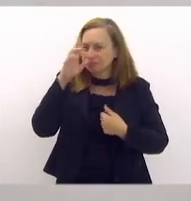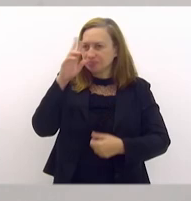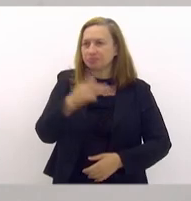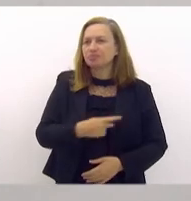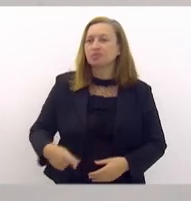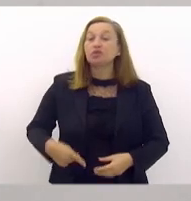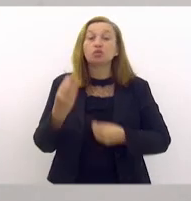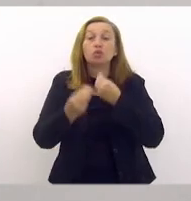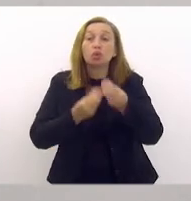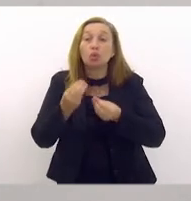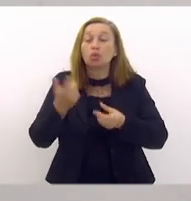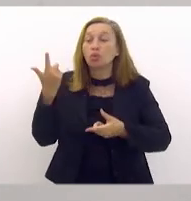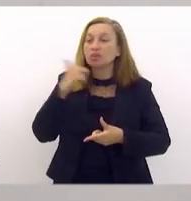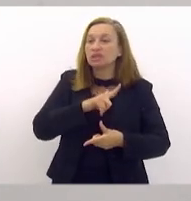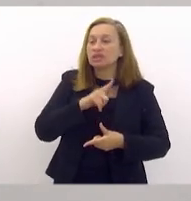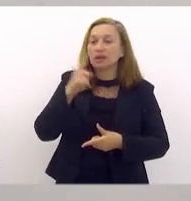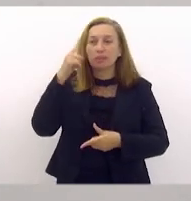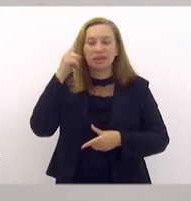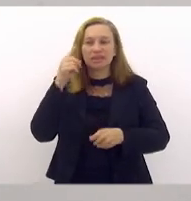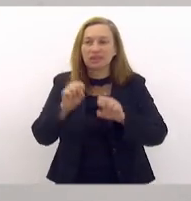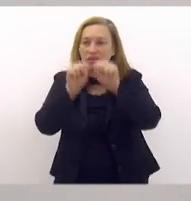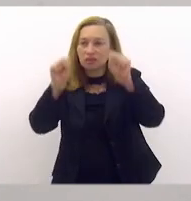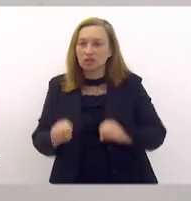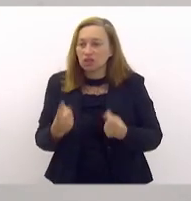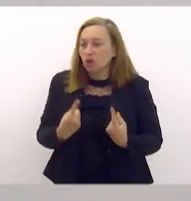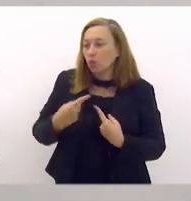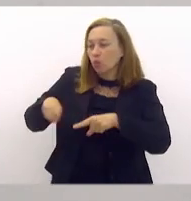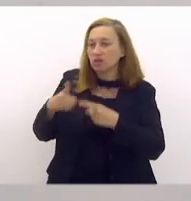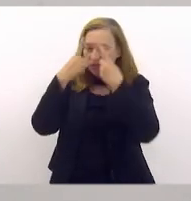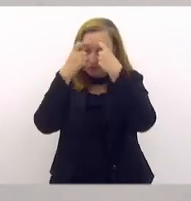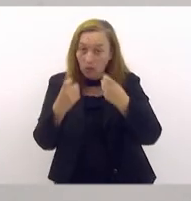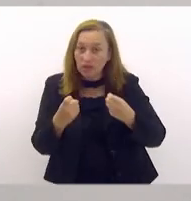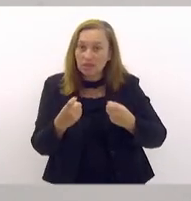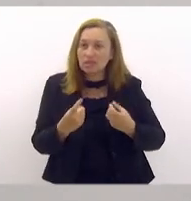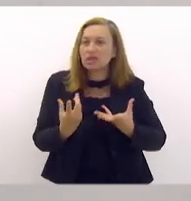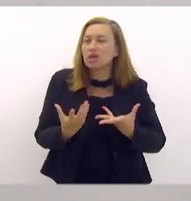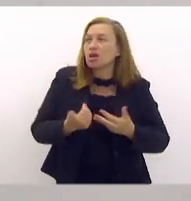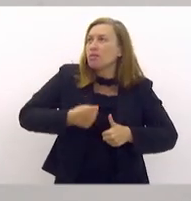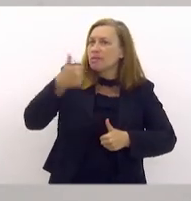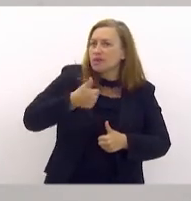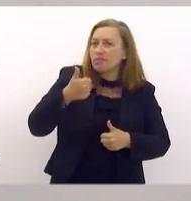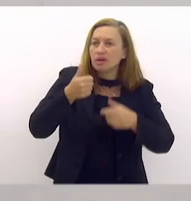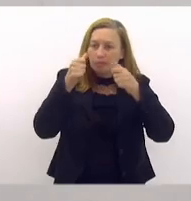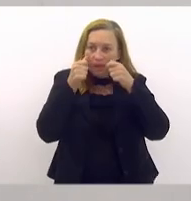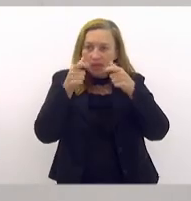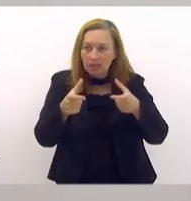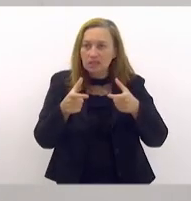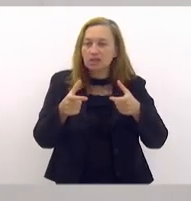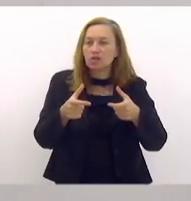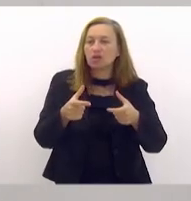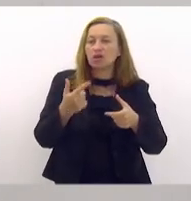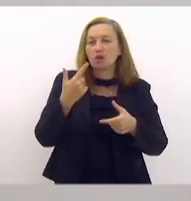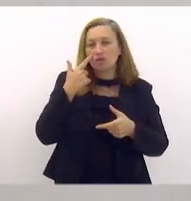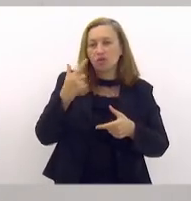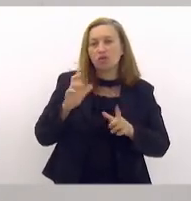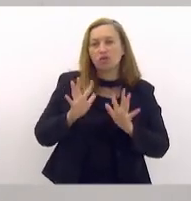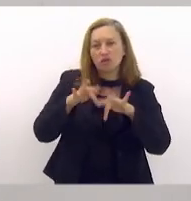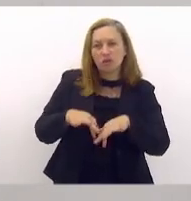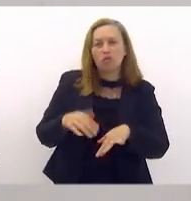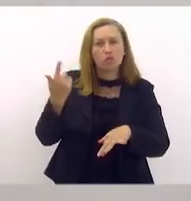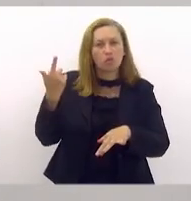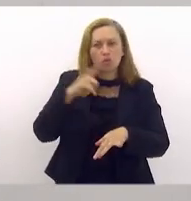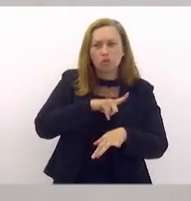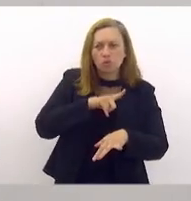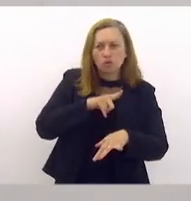como que a gente consegue pensar um sistema de combate a violências, né? Primeiro, eu acho que chamar a atenção, que eu peguei o finalzinho e vi que a gente